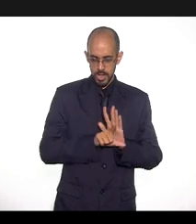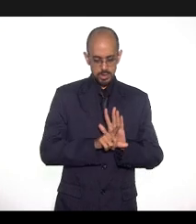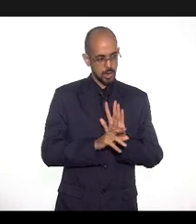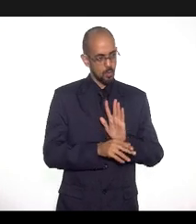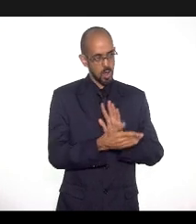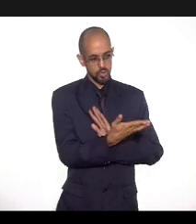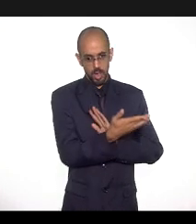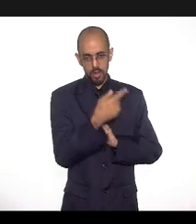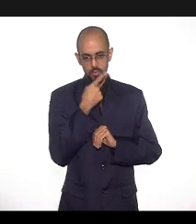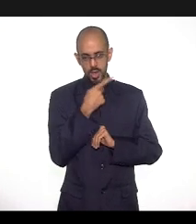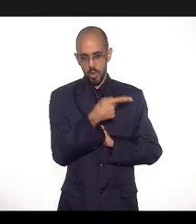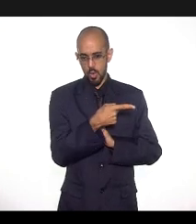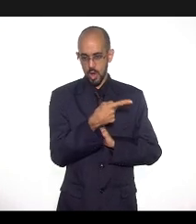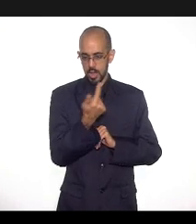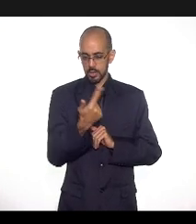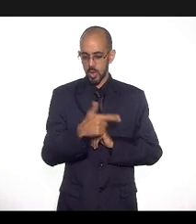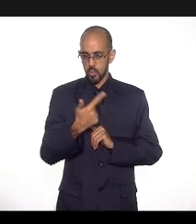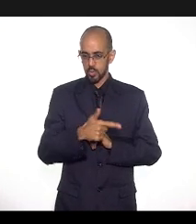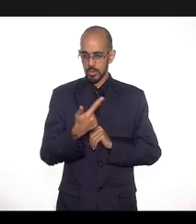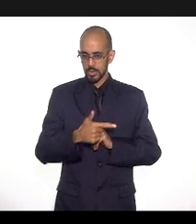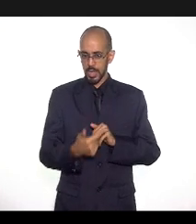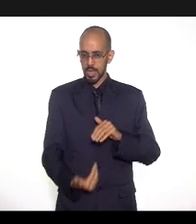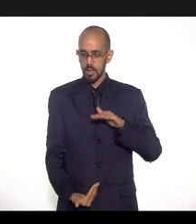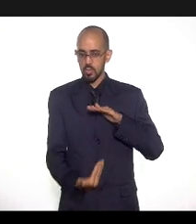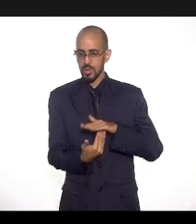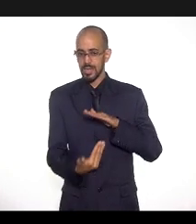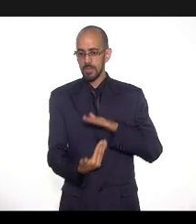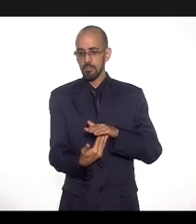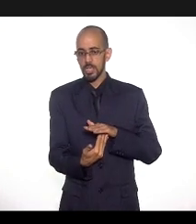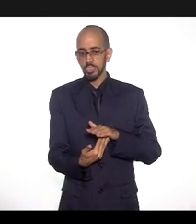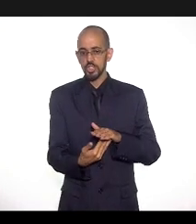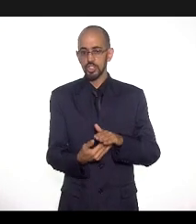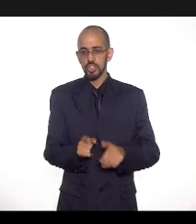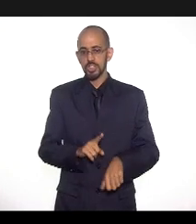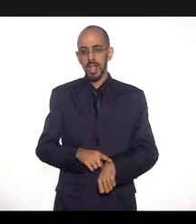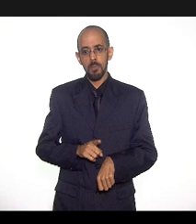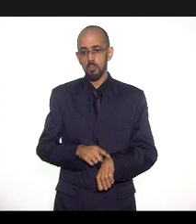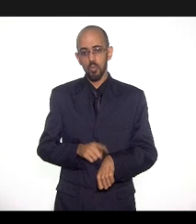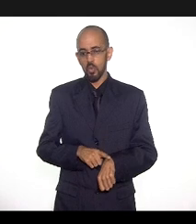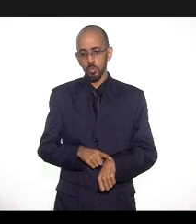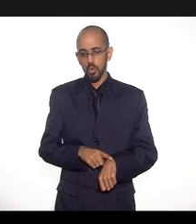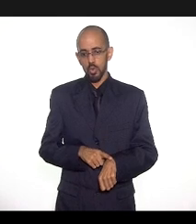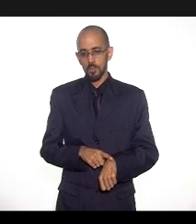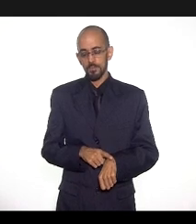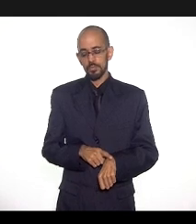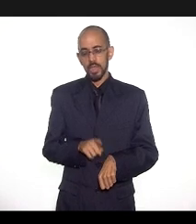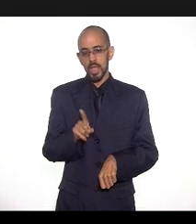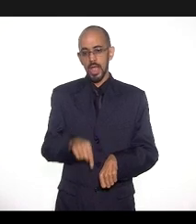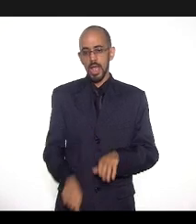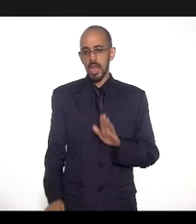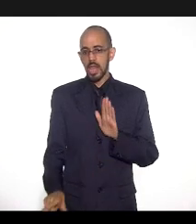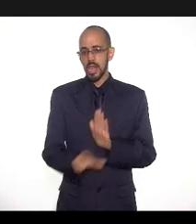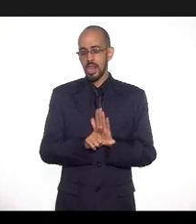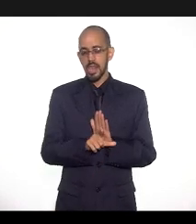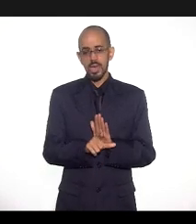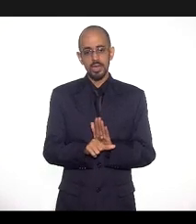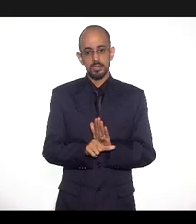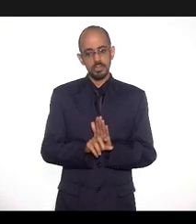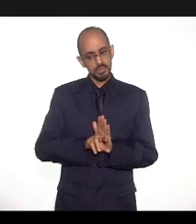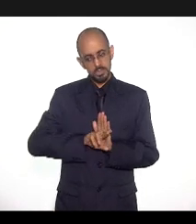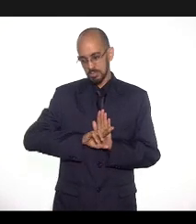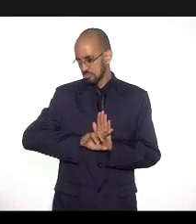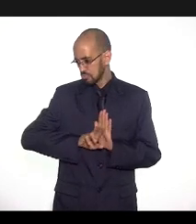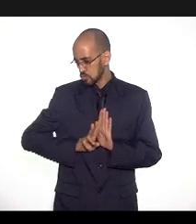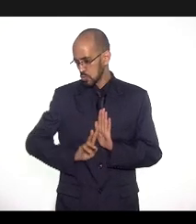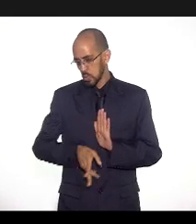Excelência, elas não têm prazo de vigência, né? Elas são leis, digamos assim, atemporais. Elas estão em